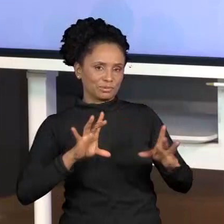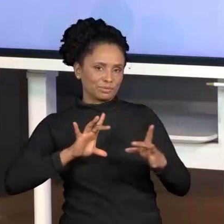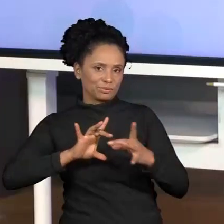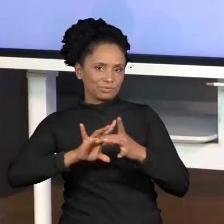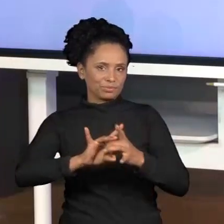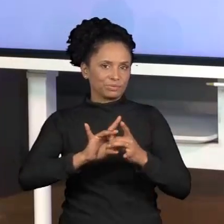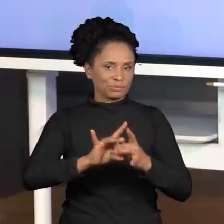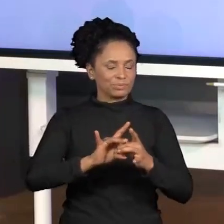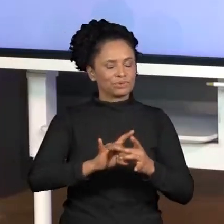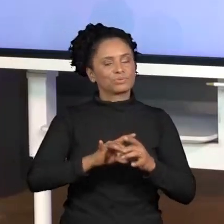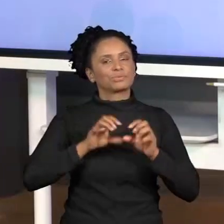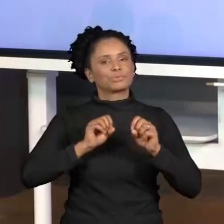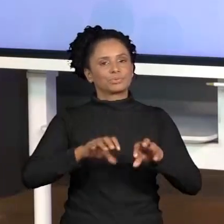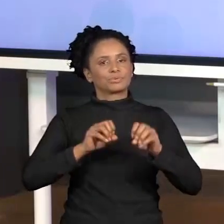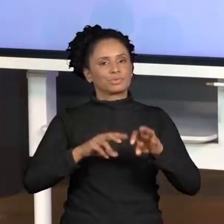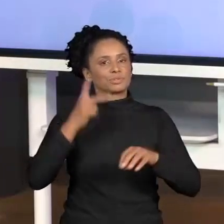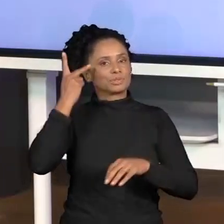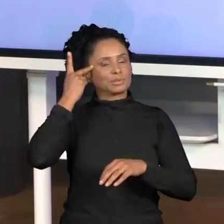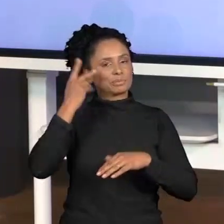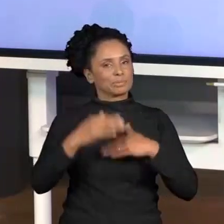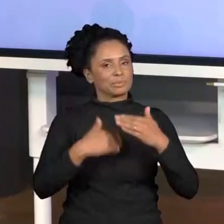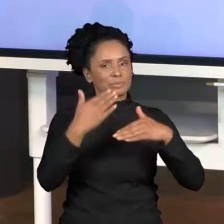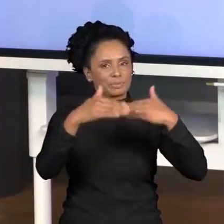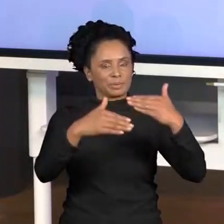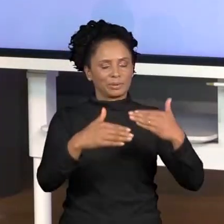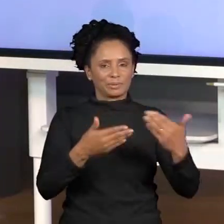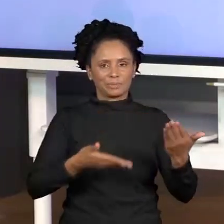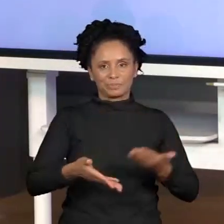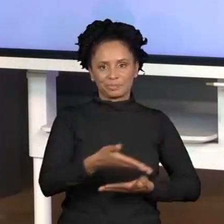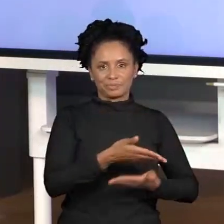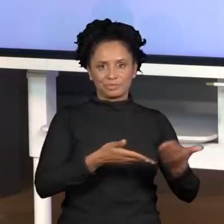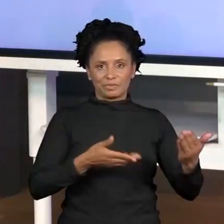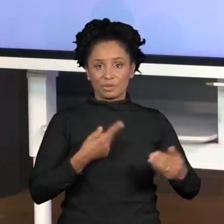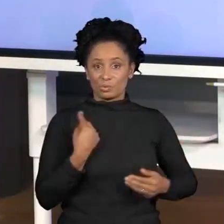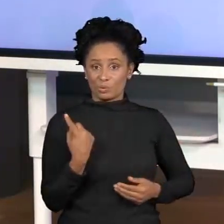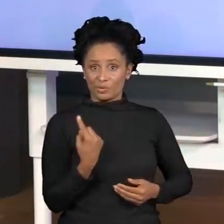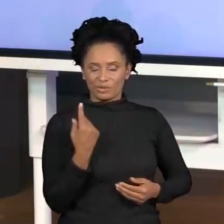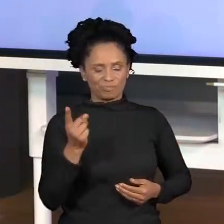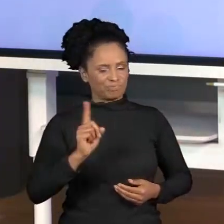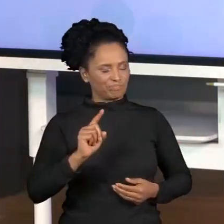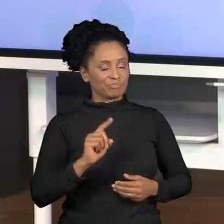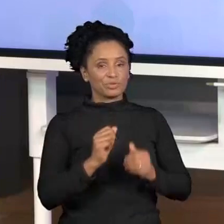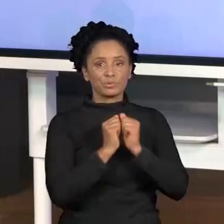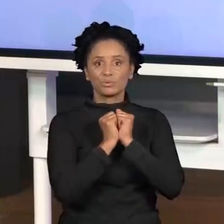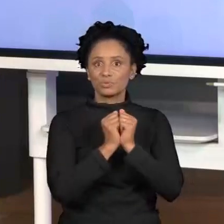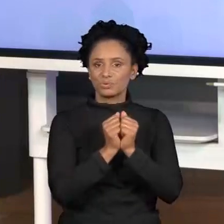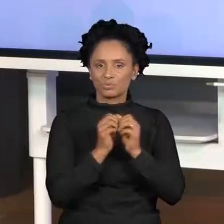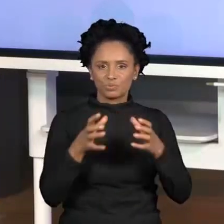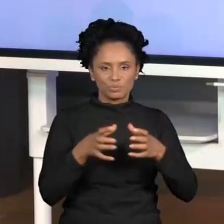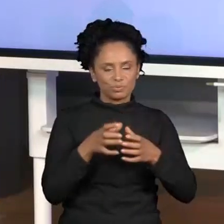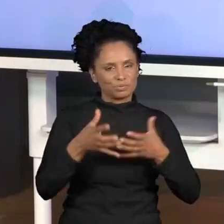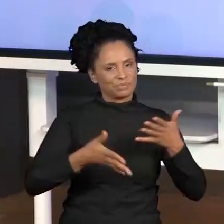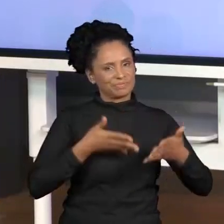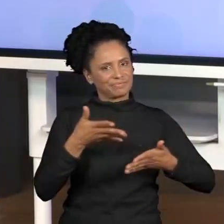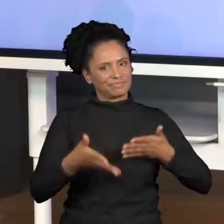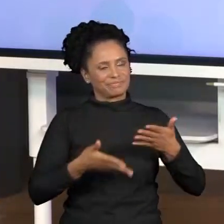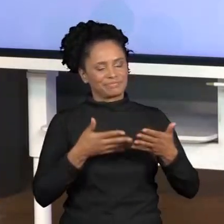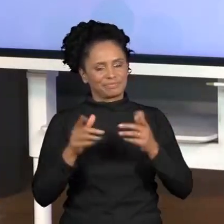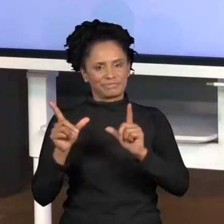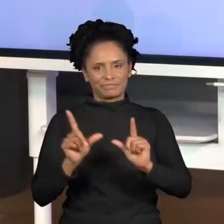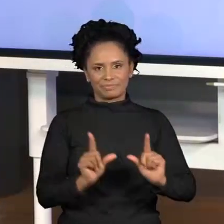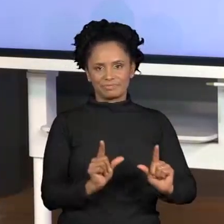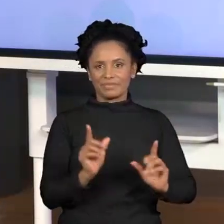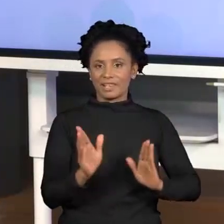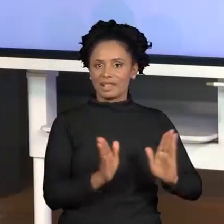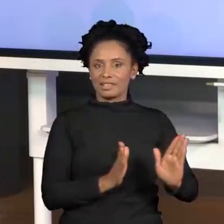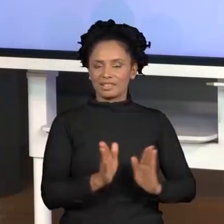construindo a história da educação de São Paulo. Mas eu não estou sozinho não, estou sempre muito bem acompanhado de toda a galera de Libras que leva